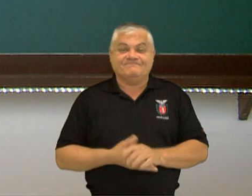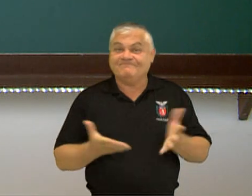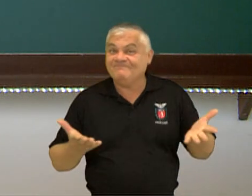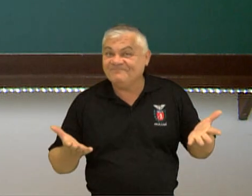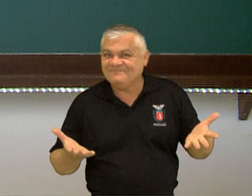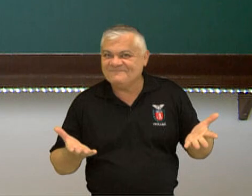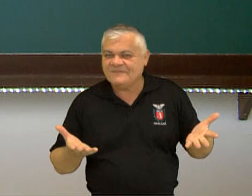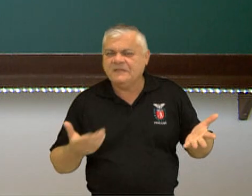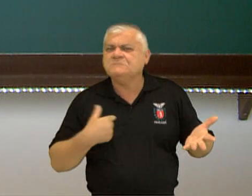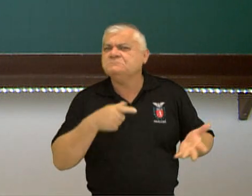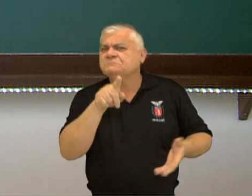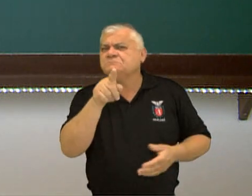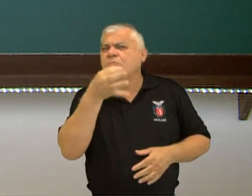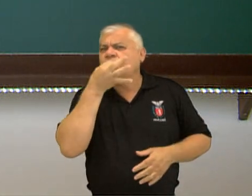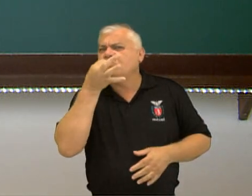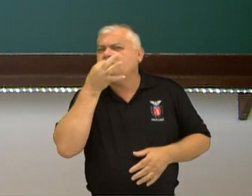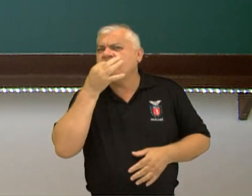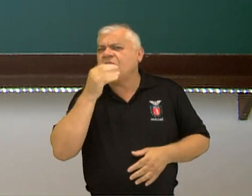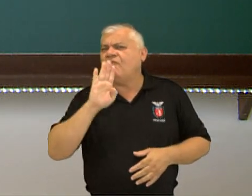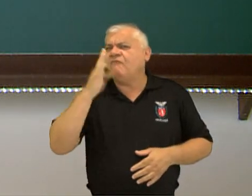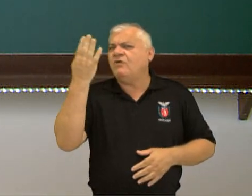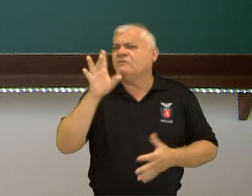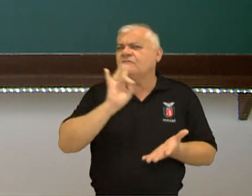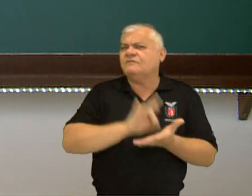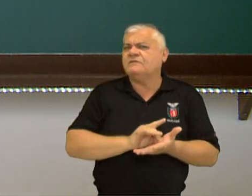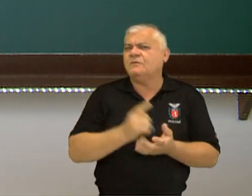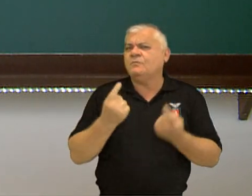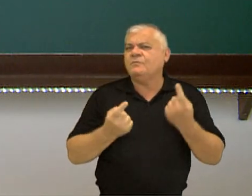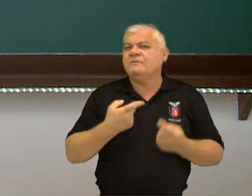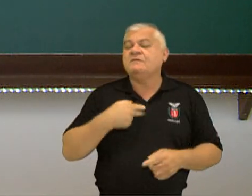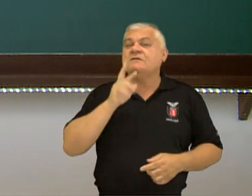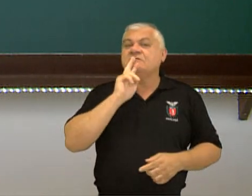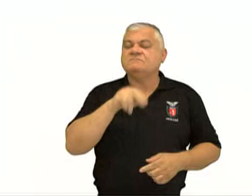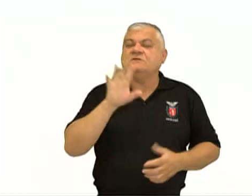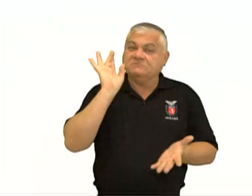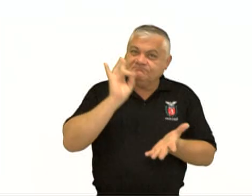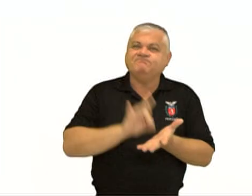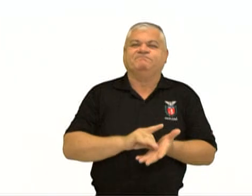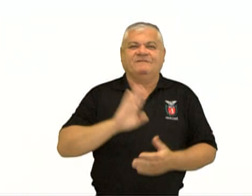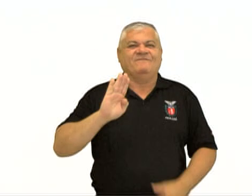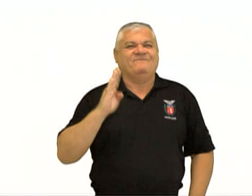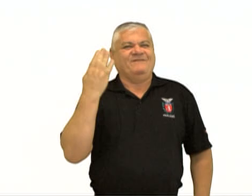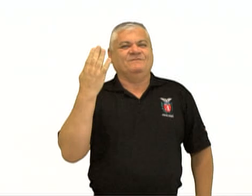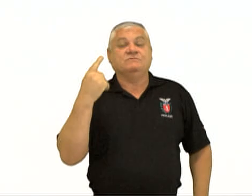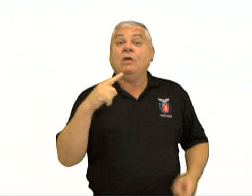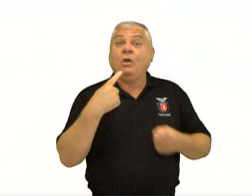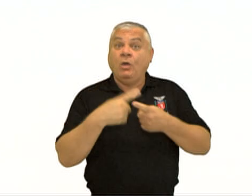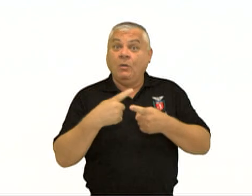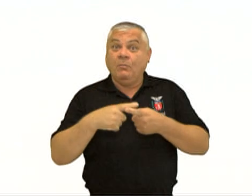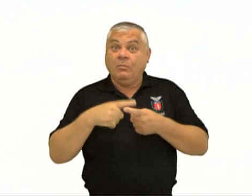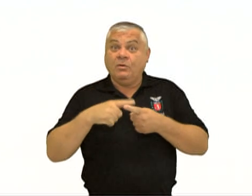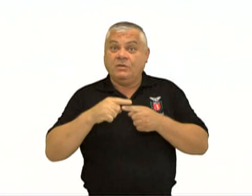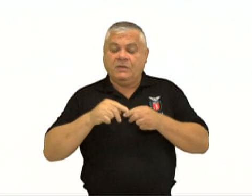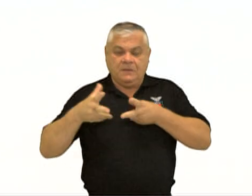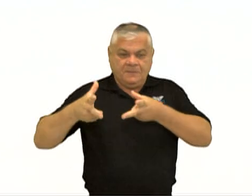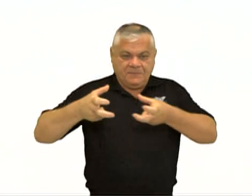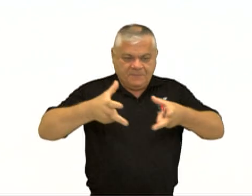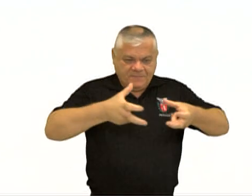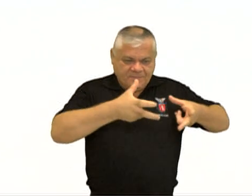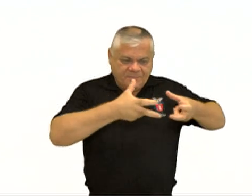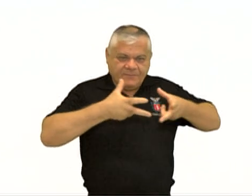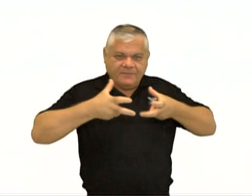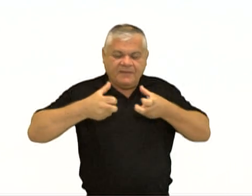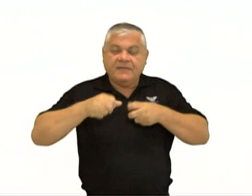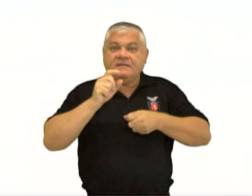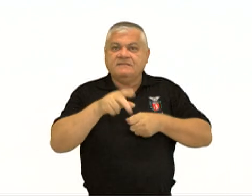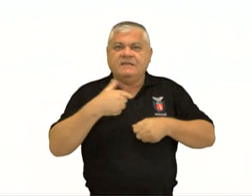Muito bem, o que você acha? Falsa ou verdadeira? Olha lá na tela a resposta para você, ela é falsa. Porque o sensoriamento remoto ele ocorre sem